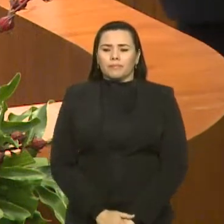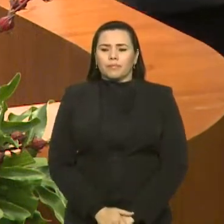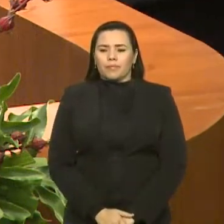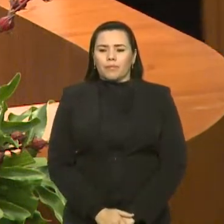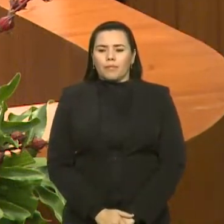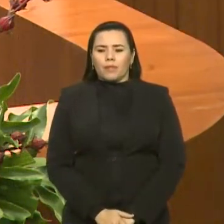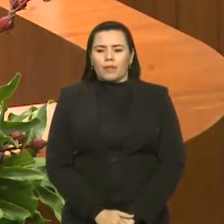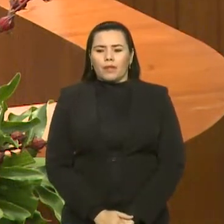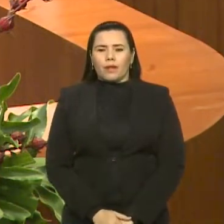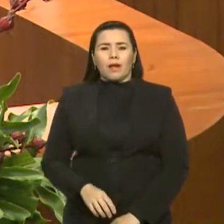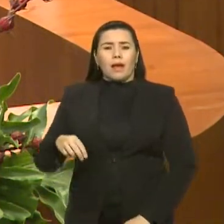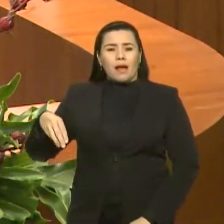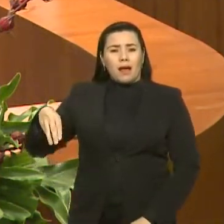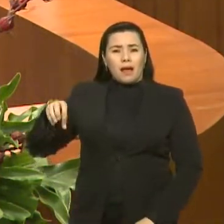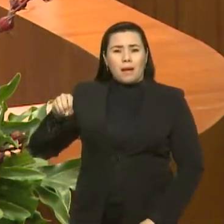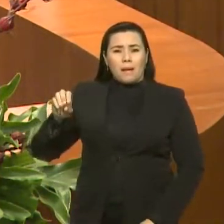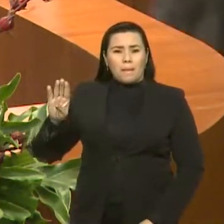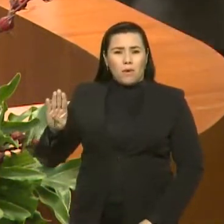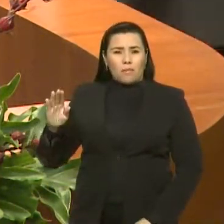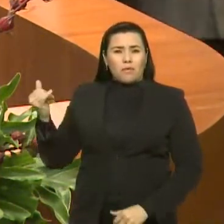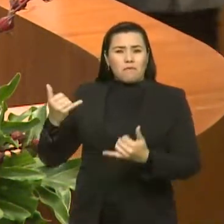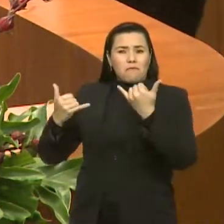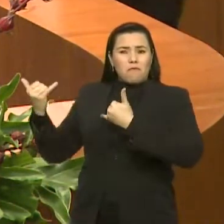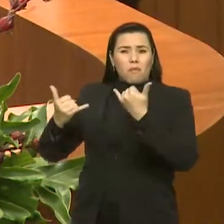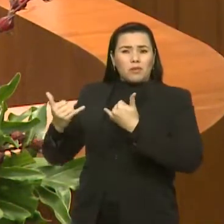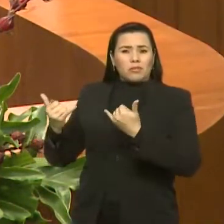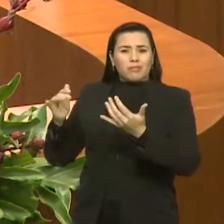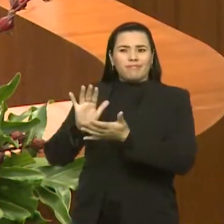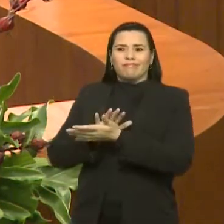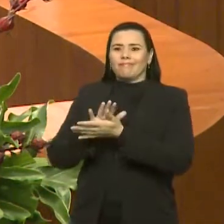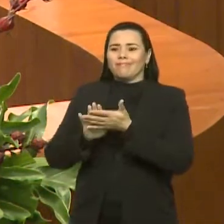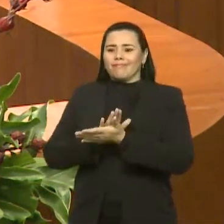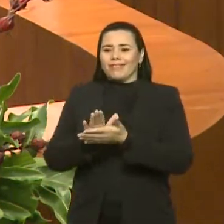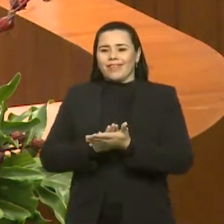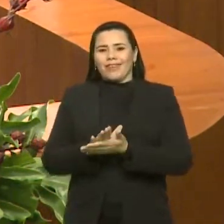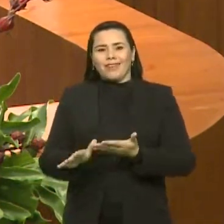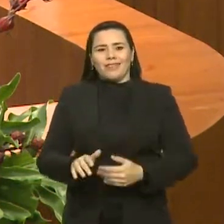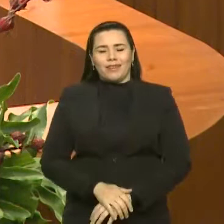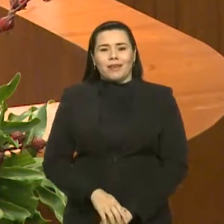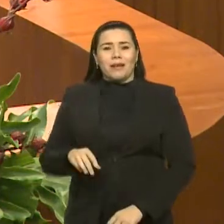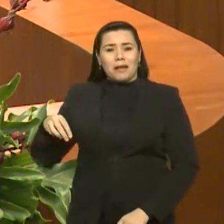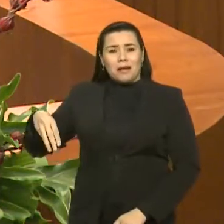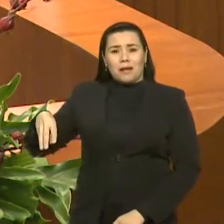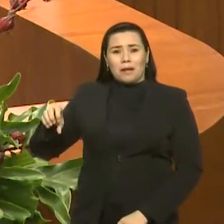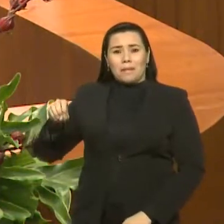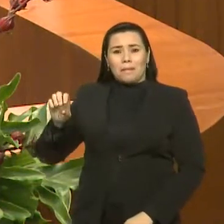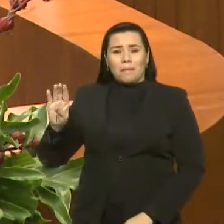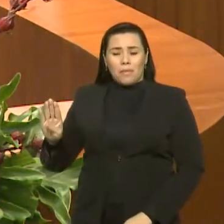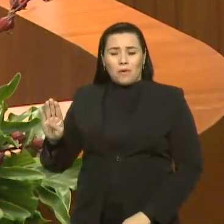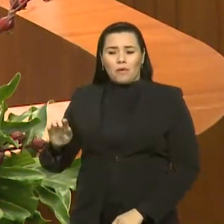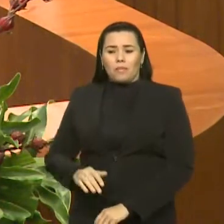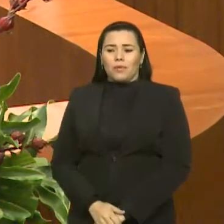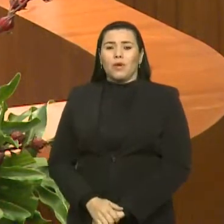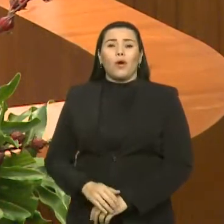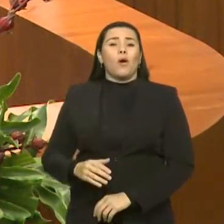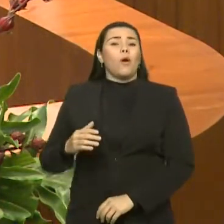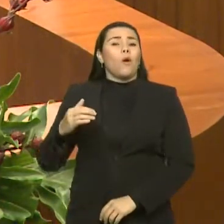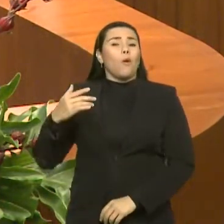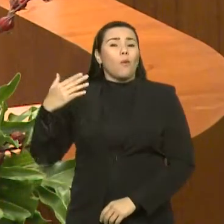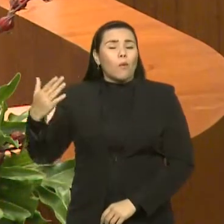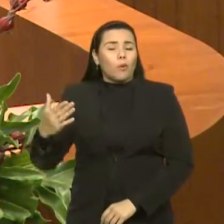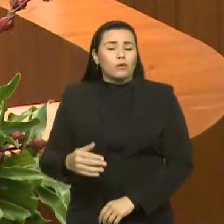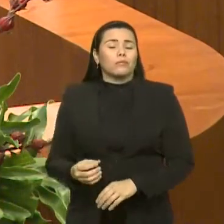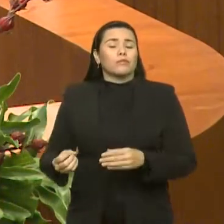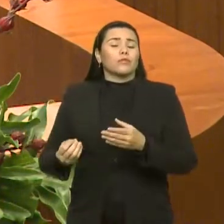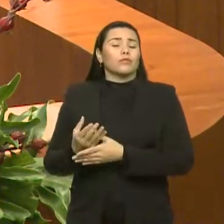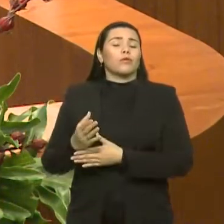passa informações, porque a MOB já não passa informações desde quando foi lançado o edital da licitação. Como